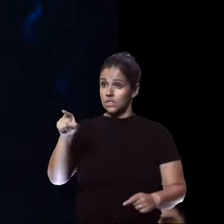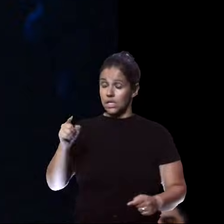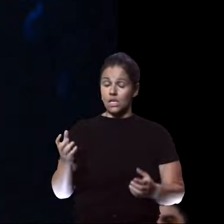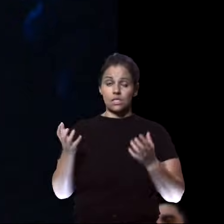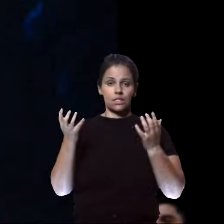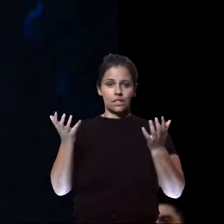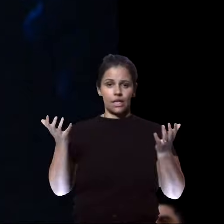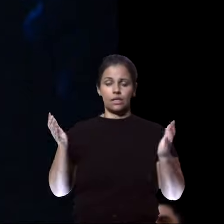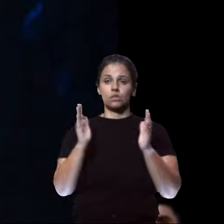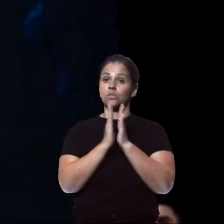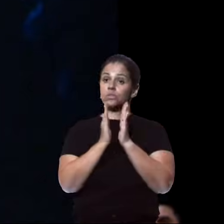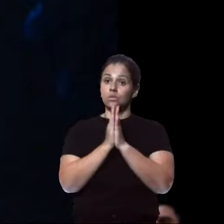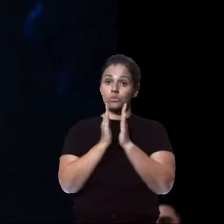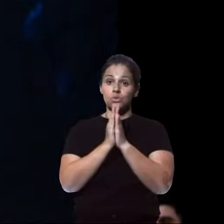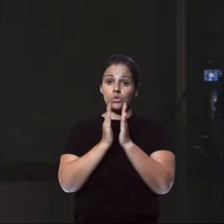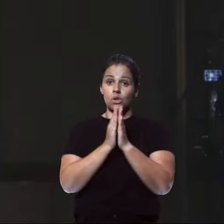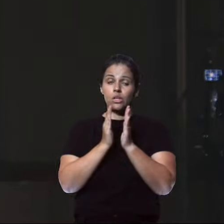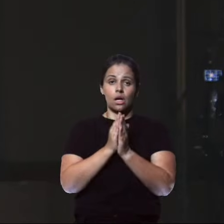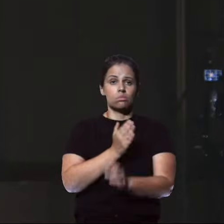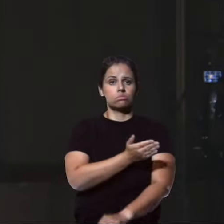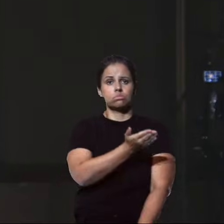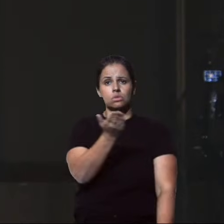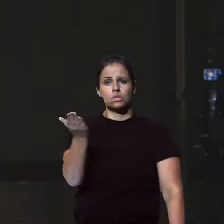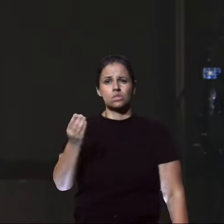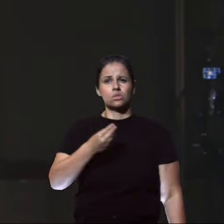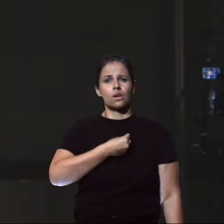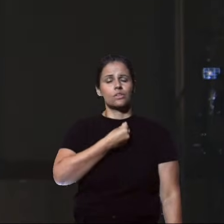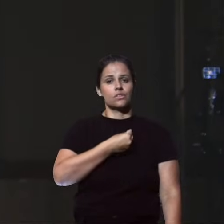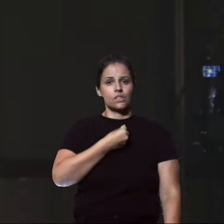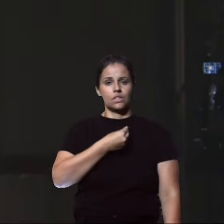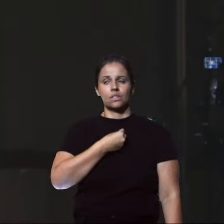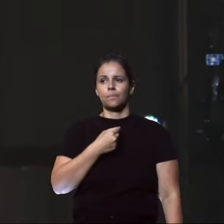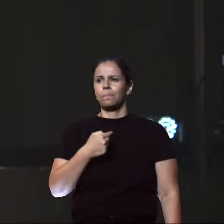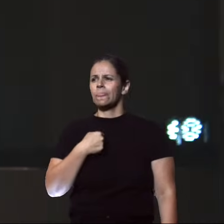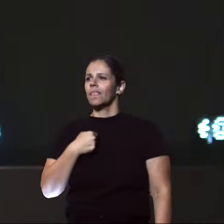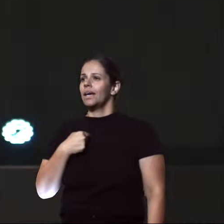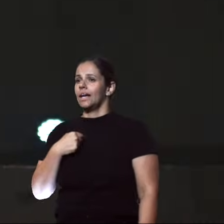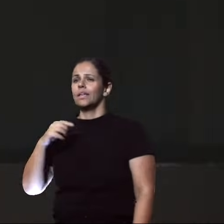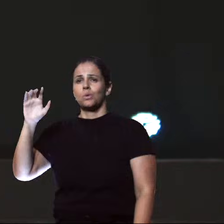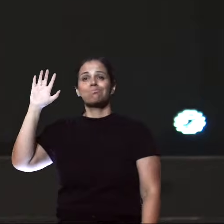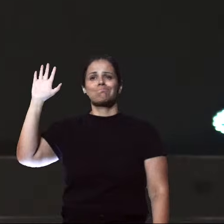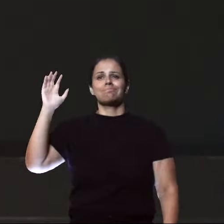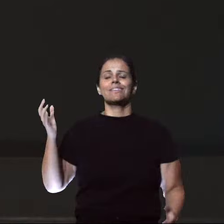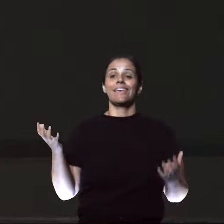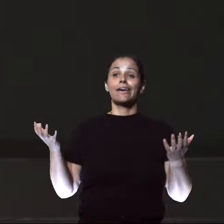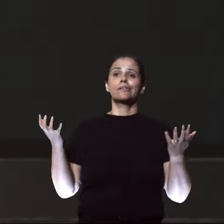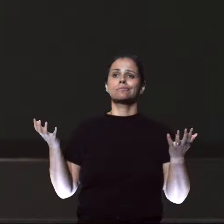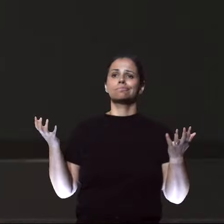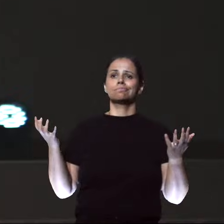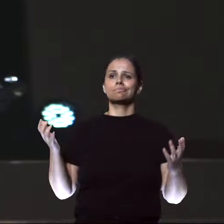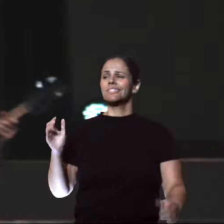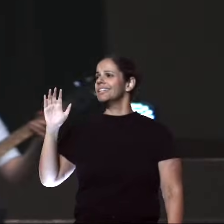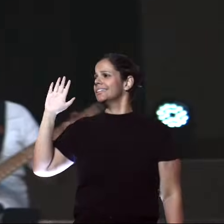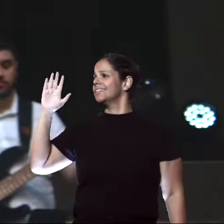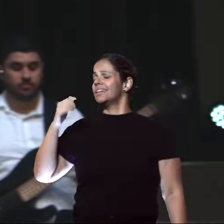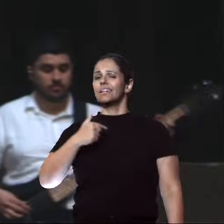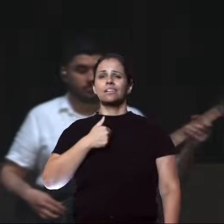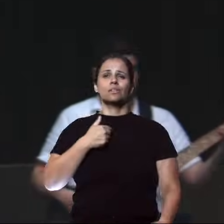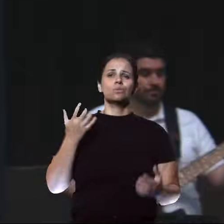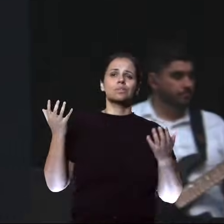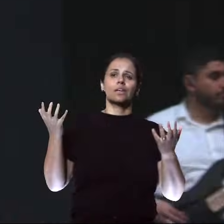e dizer: Deus, eu quero viver uma vida cheia do Teu poder, do Teu amor e da manifestação do Teu equilíbrio em